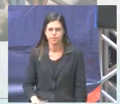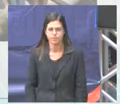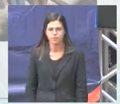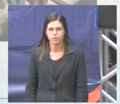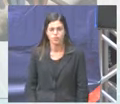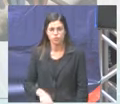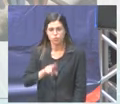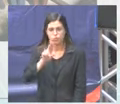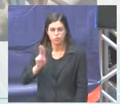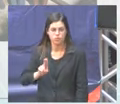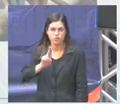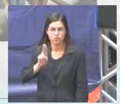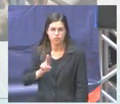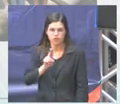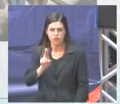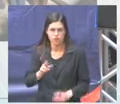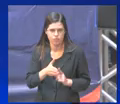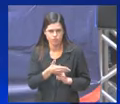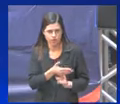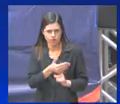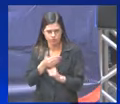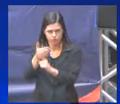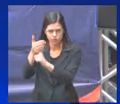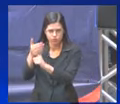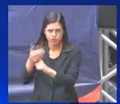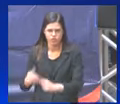usando a tecnologia.